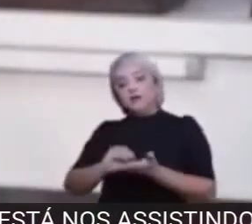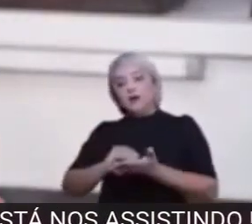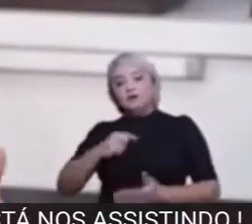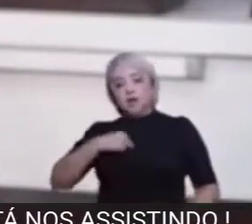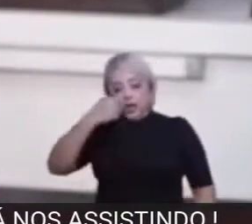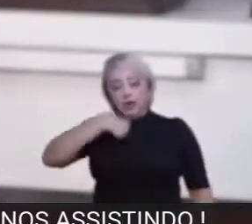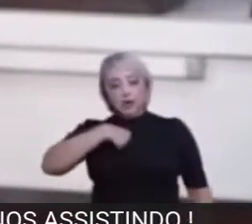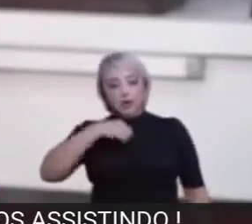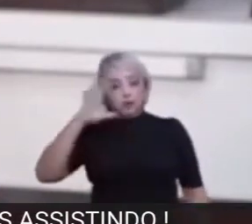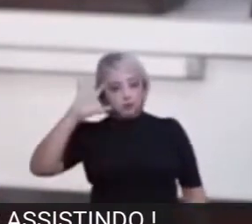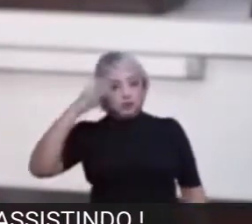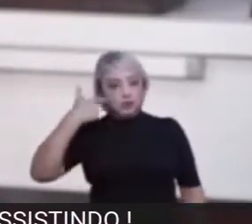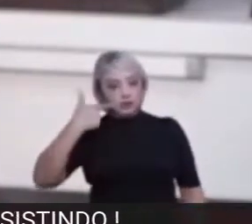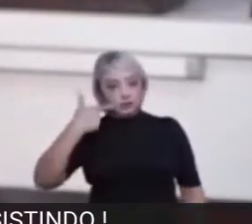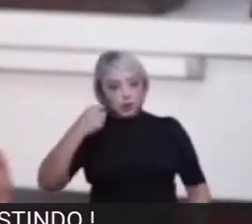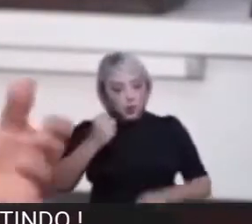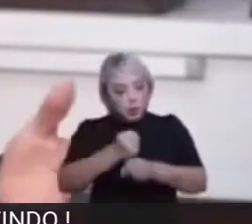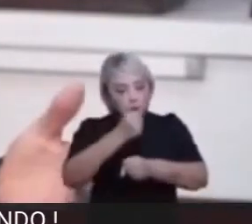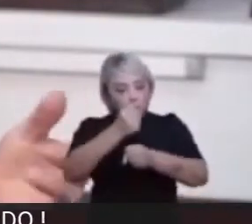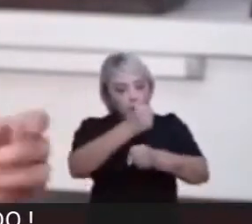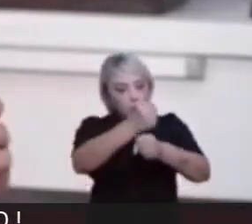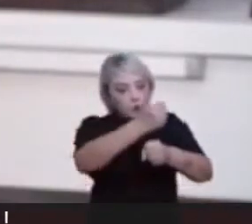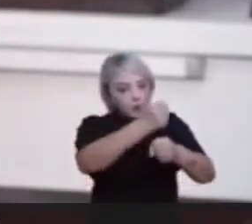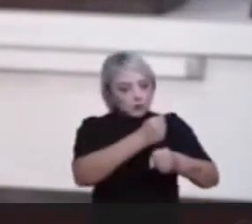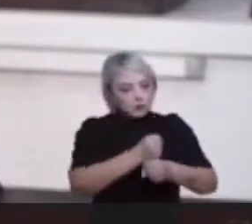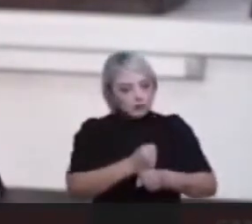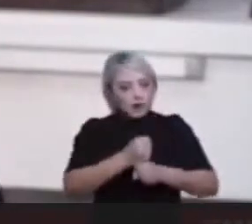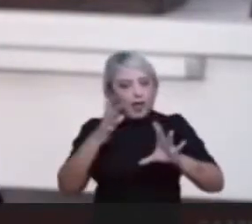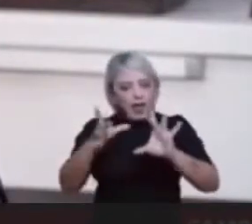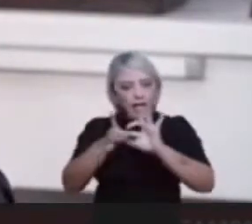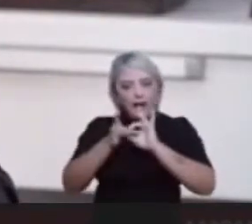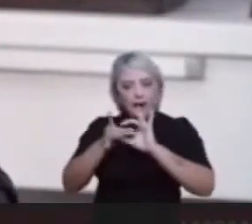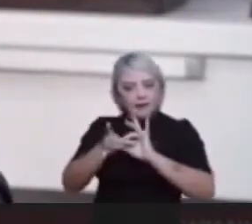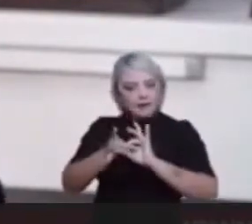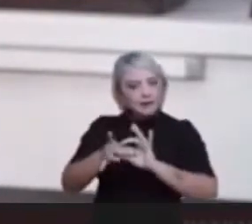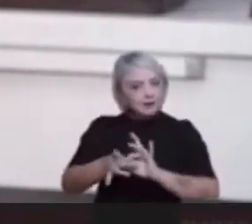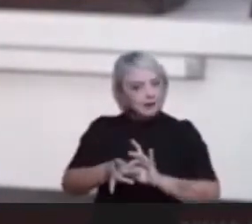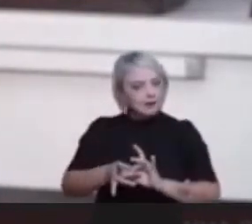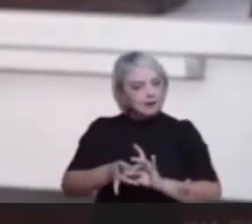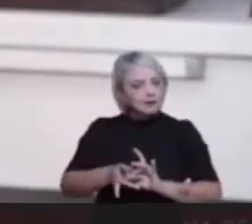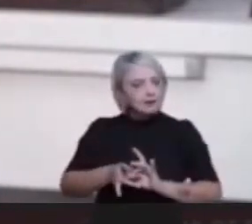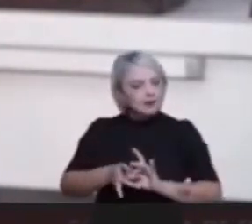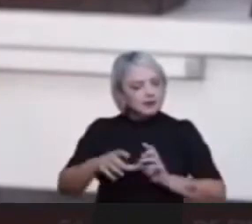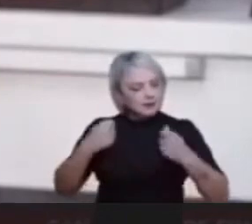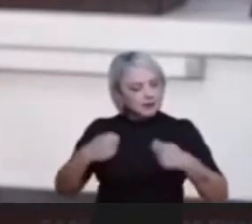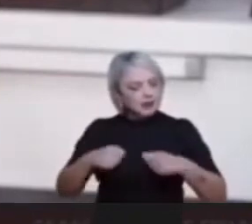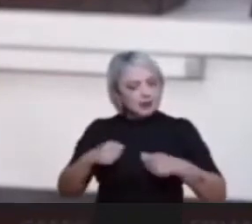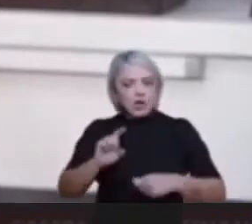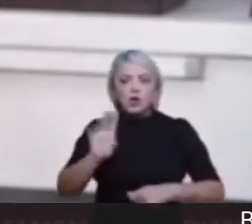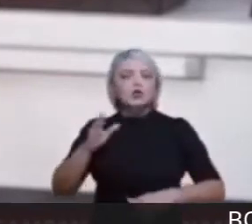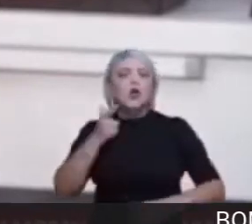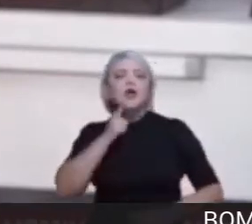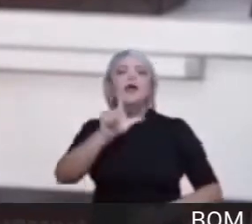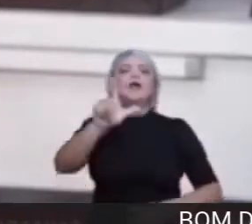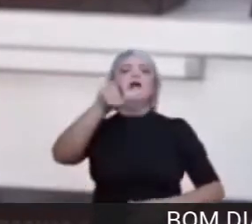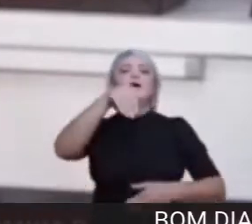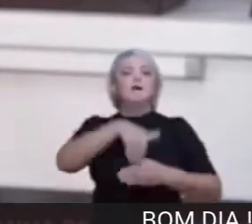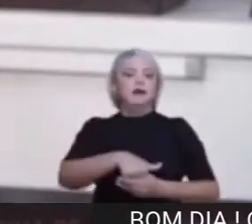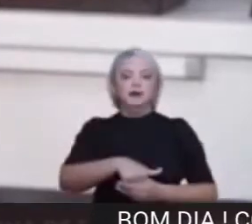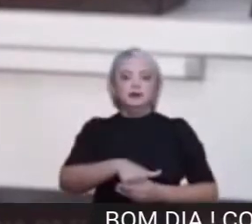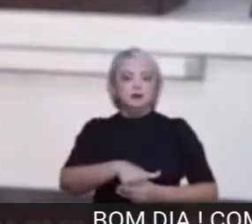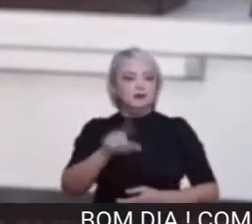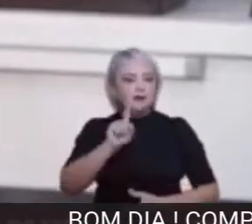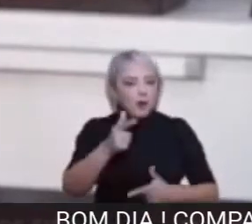falta construir a aliança necessária, porque o problema não é só ganhar uma eleição. O problema é